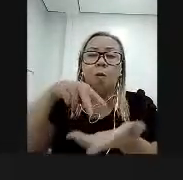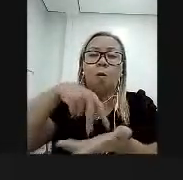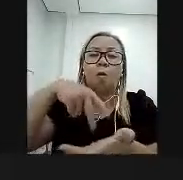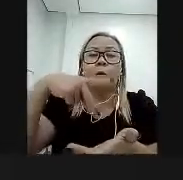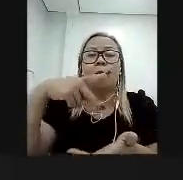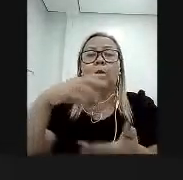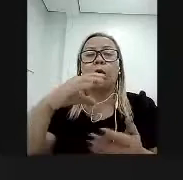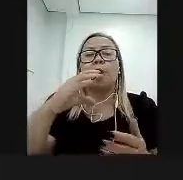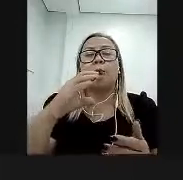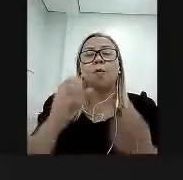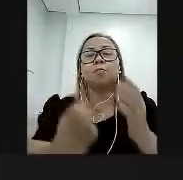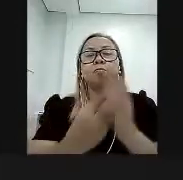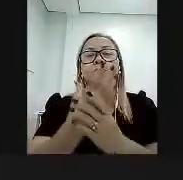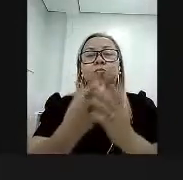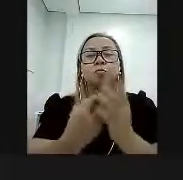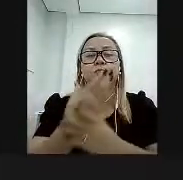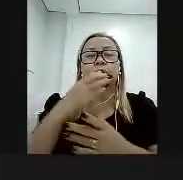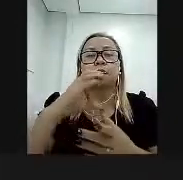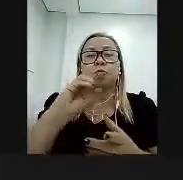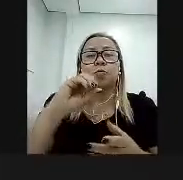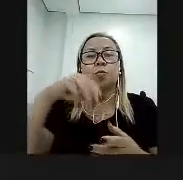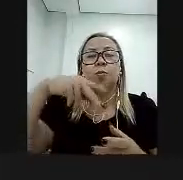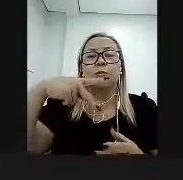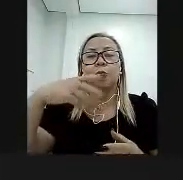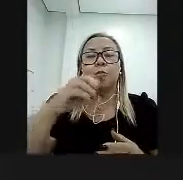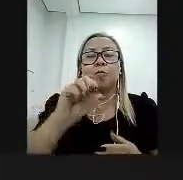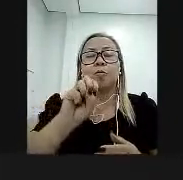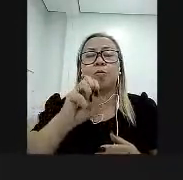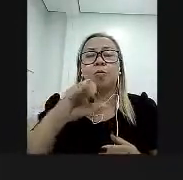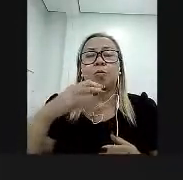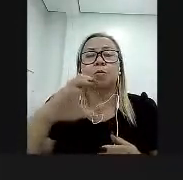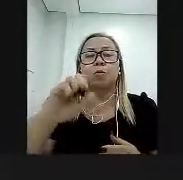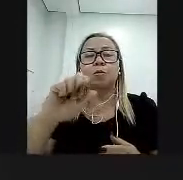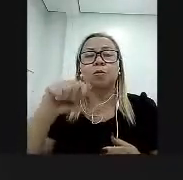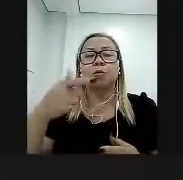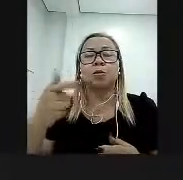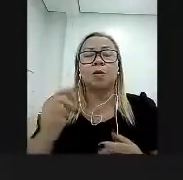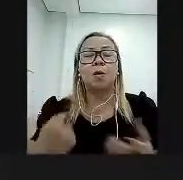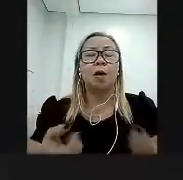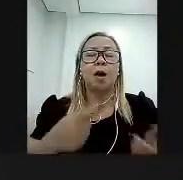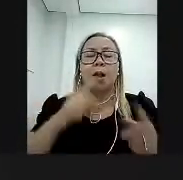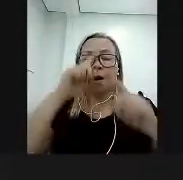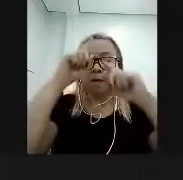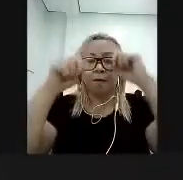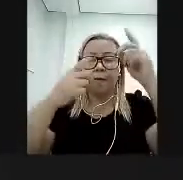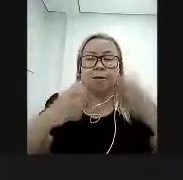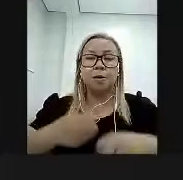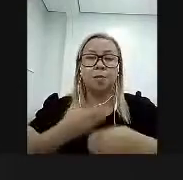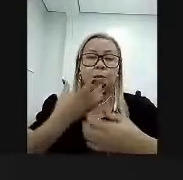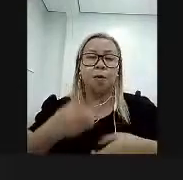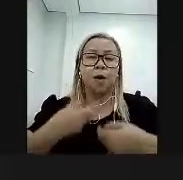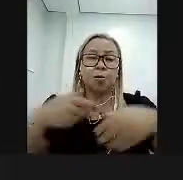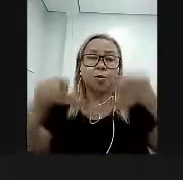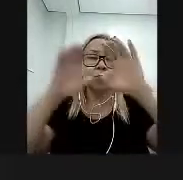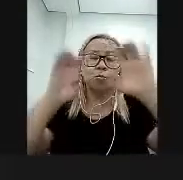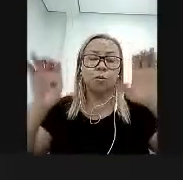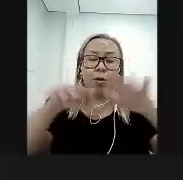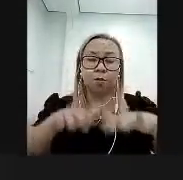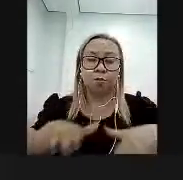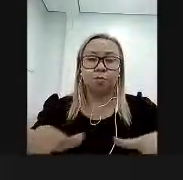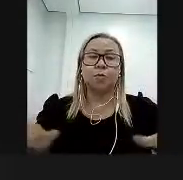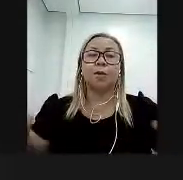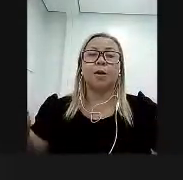Eu quis trabalhar muito com uma inversão assim, poética, vamos dizer. É o céu sobre a terra, né? O que vai estar espelhado